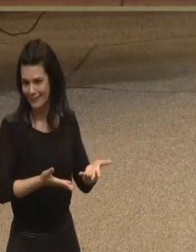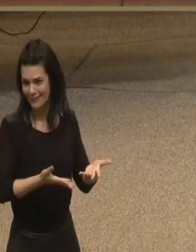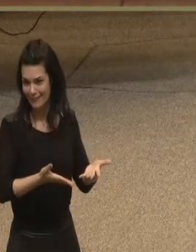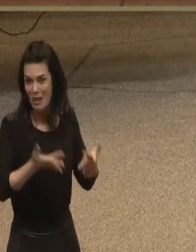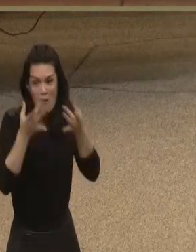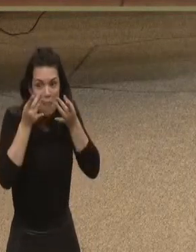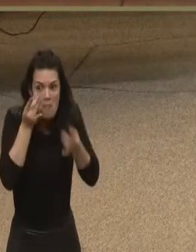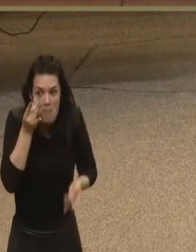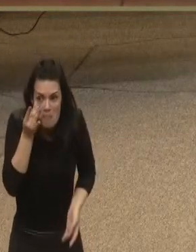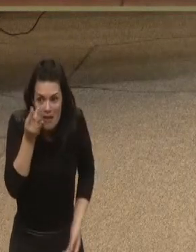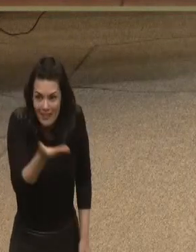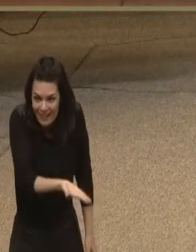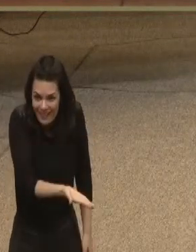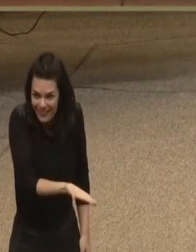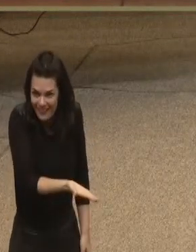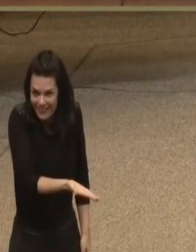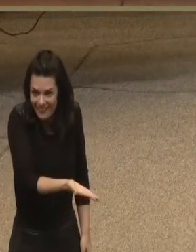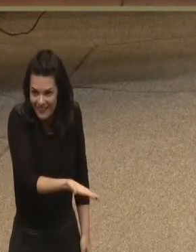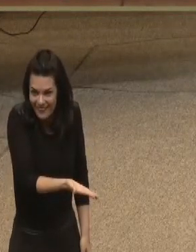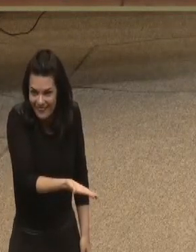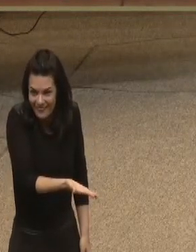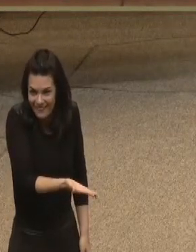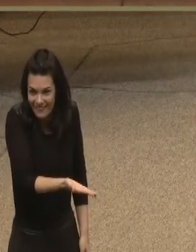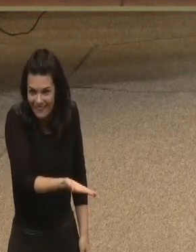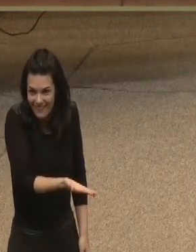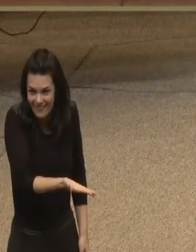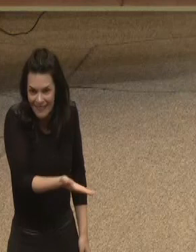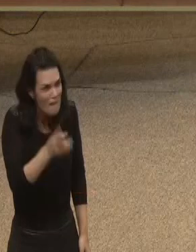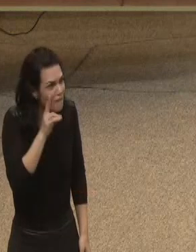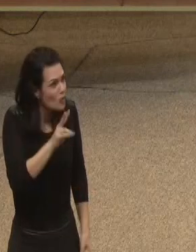presenciaram tudo que Jesus fez, viram